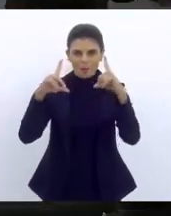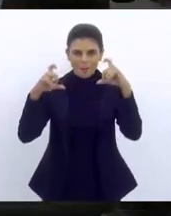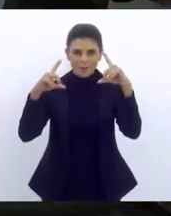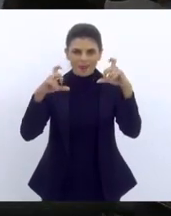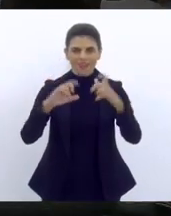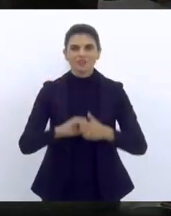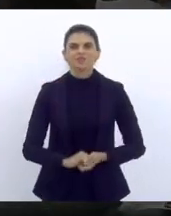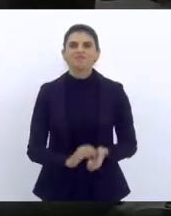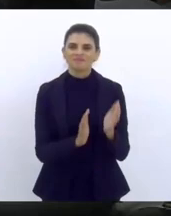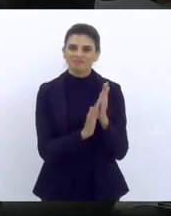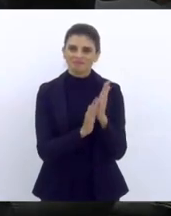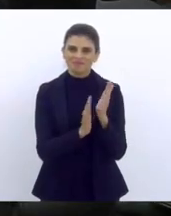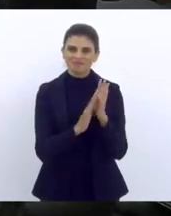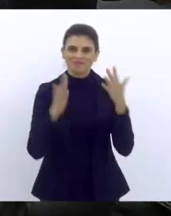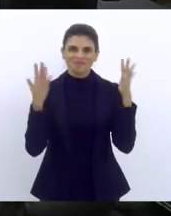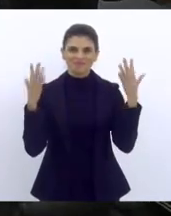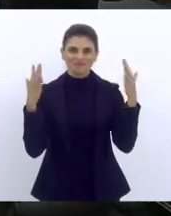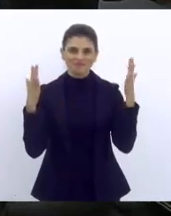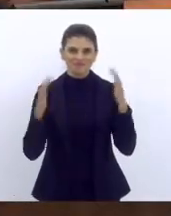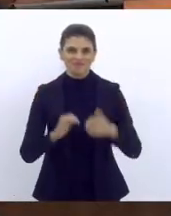Foi.